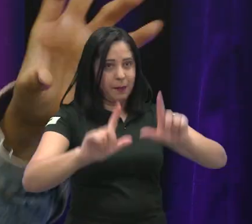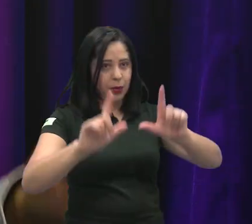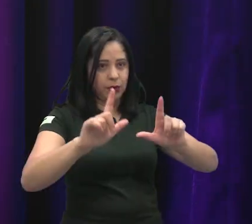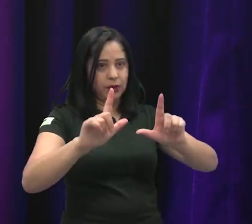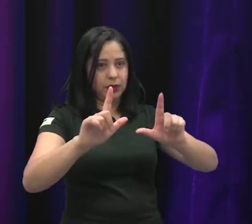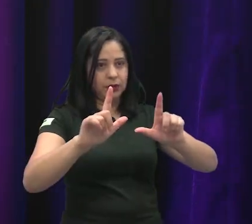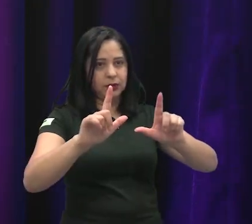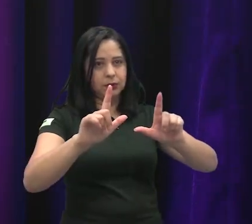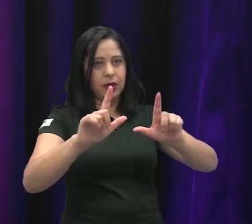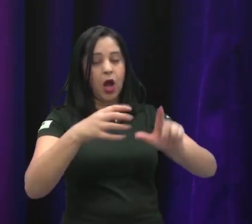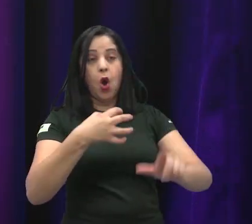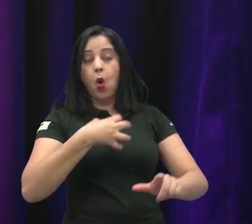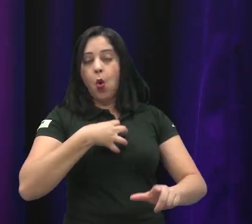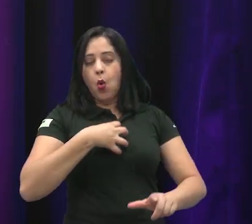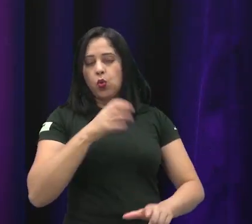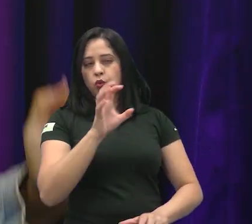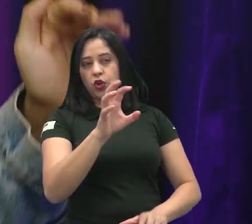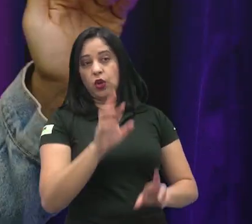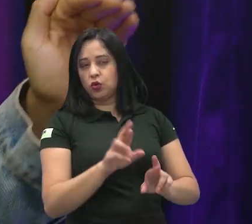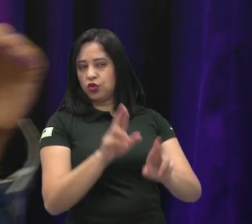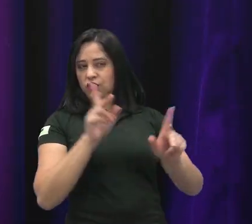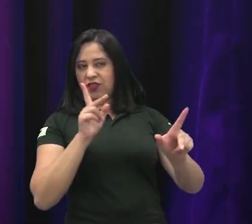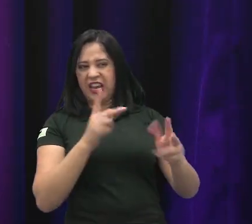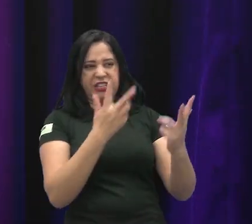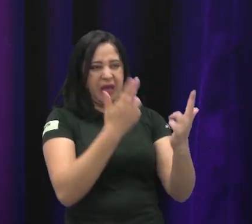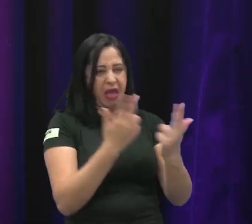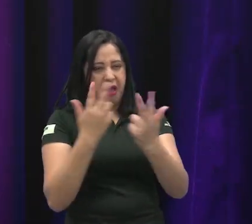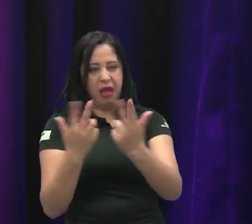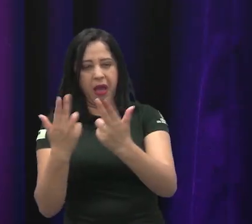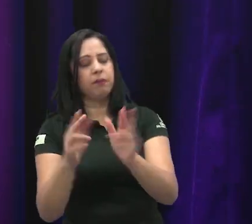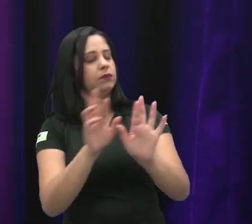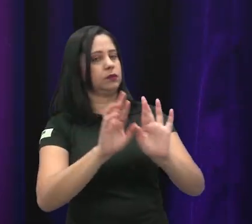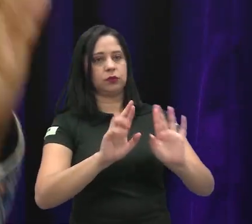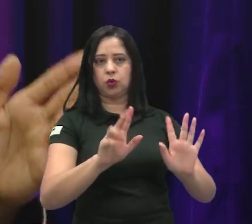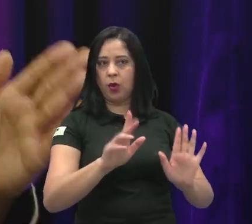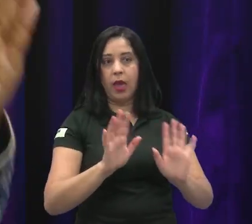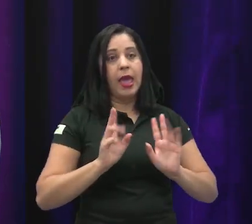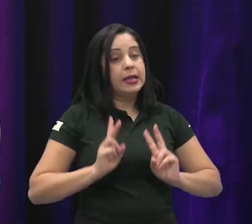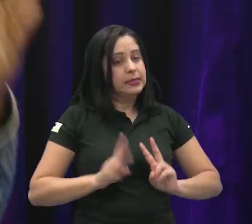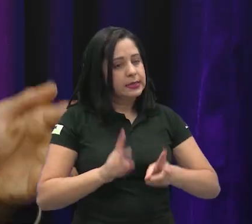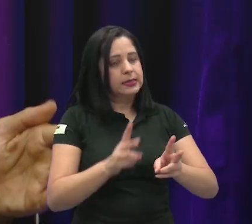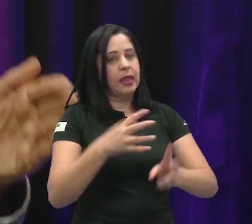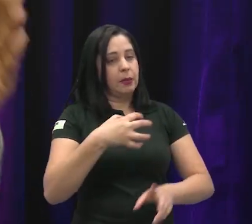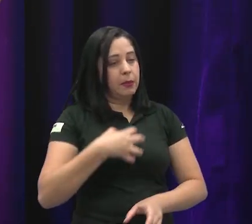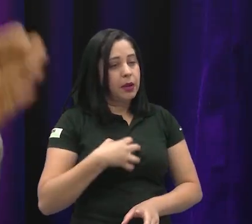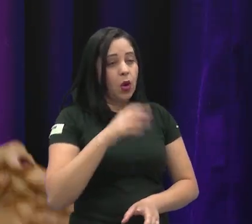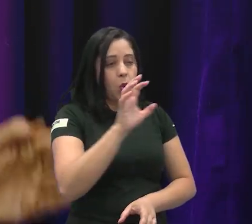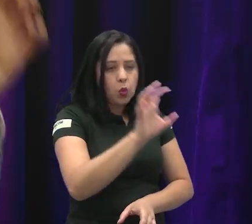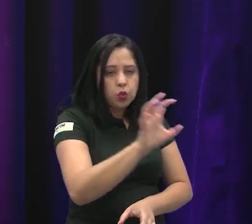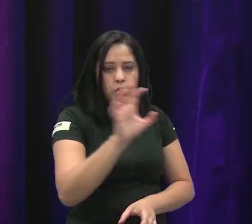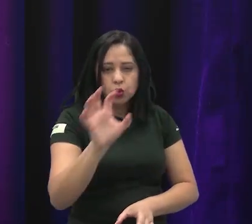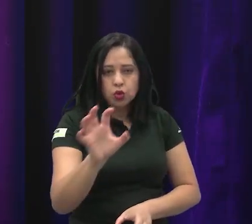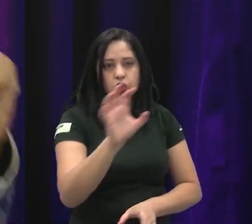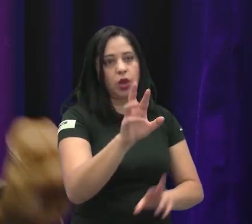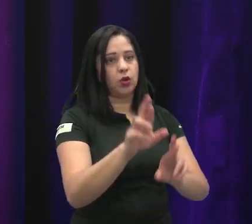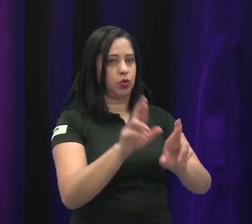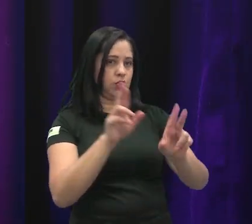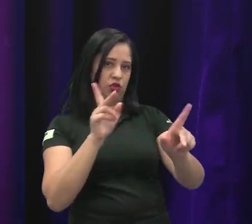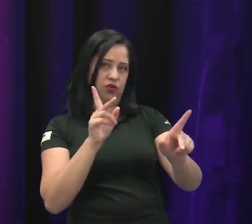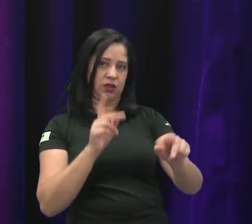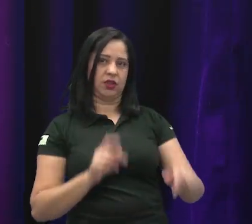de uma forma diferente para produzir, não é sempre a mesma coisa. Especialmente para aquela instituição, para a associação, a gente